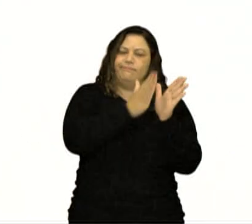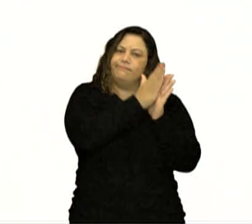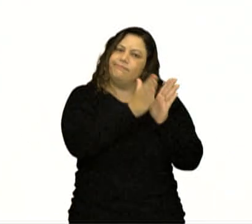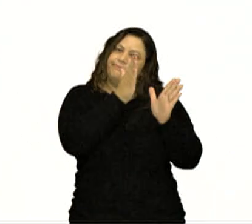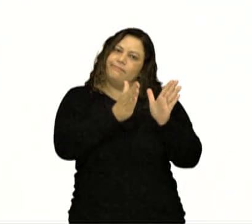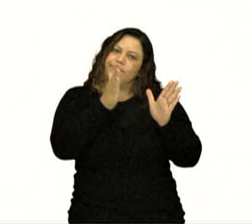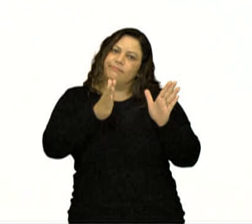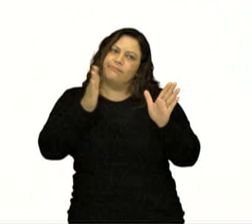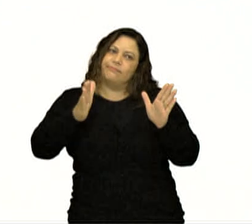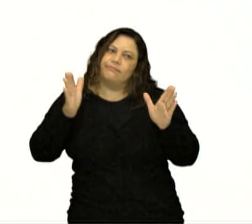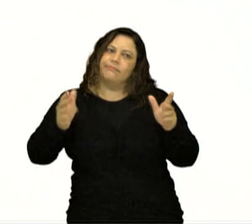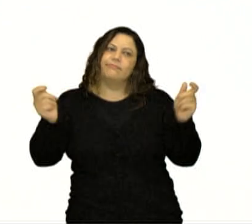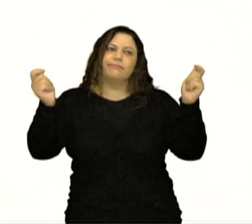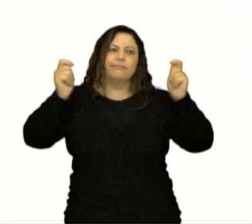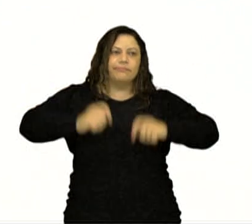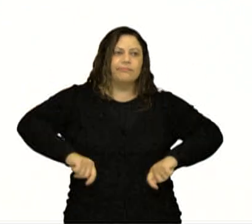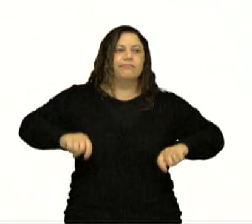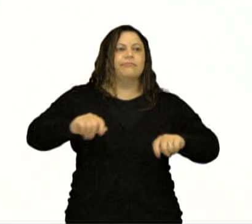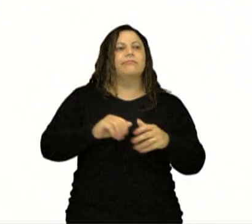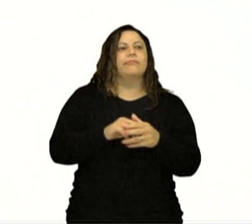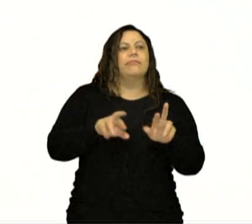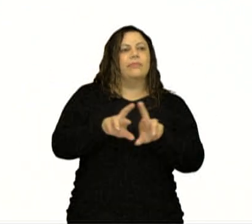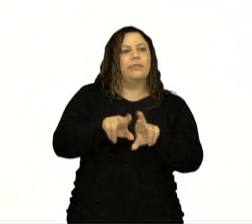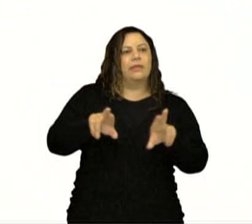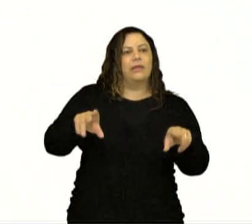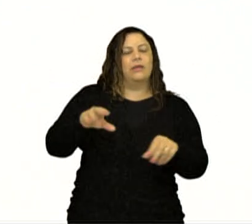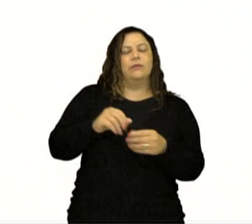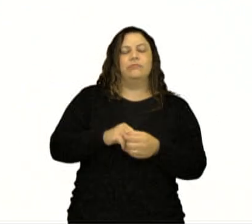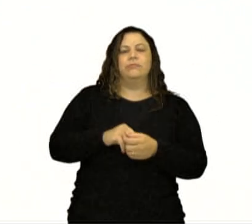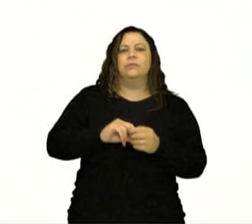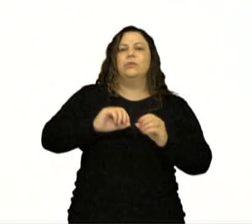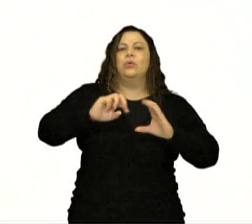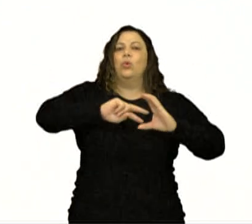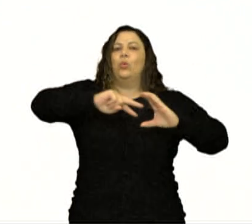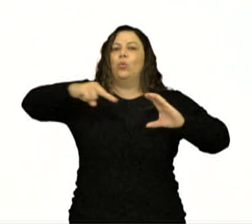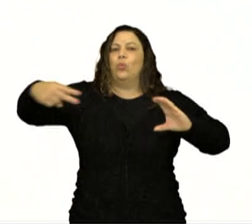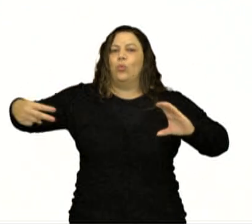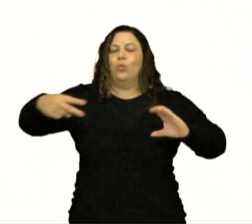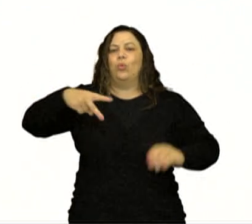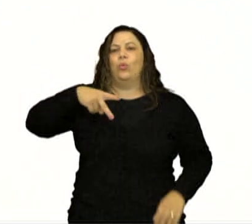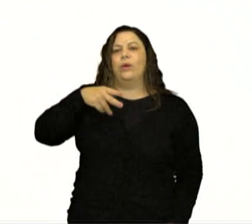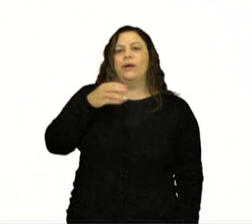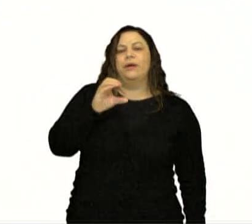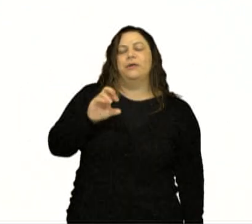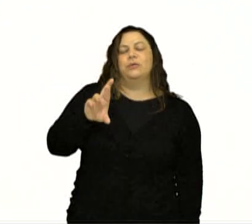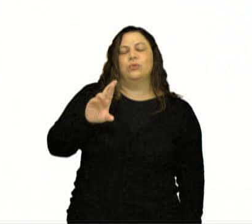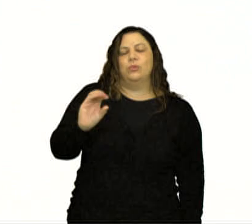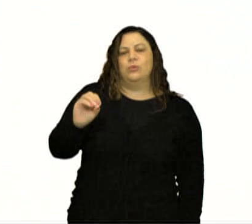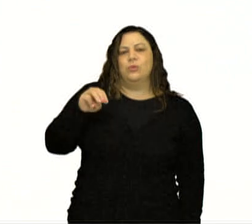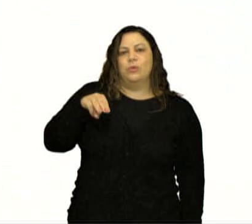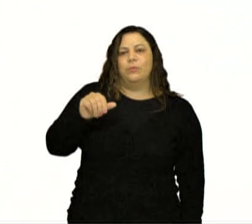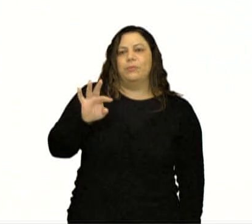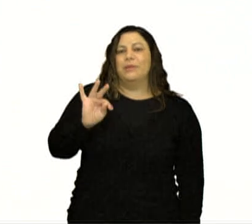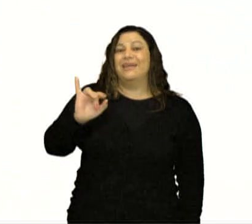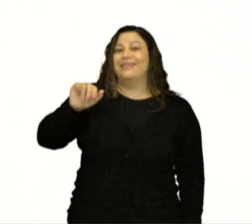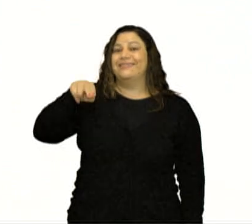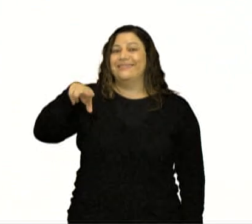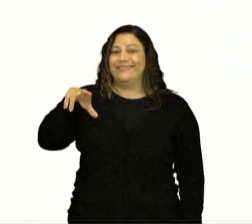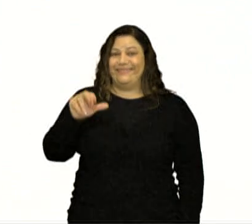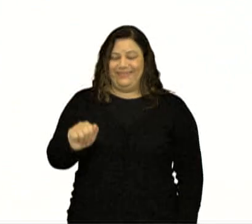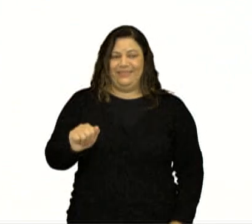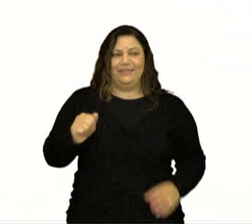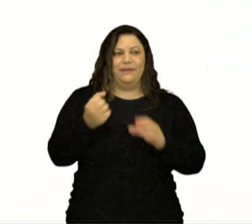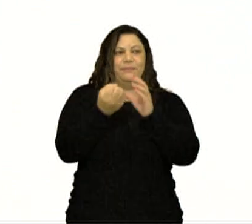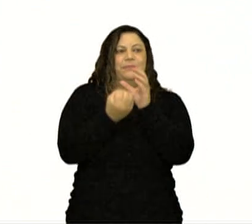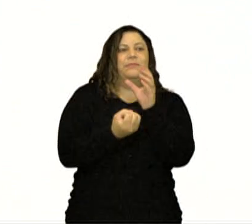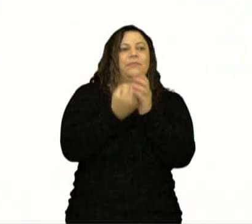e a condensação dos cromossomos, ou seja, vai formar os cromossomos, toda aquela cromatina vai se condensar, formando ali os chamados cromossomos